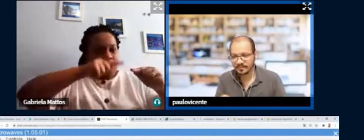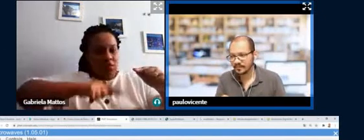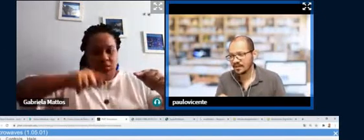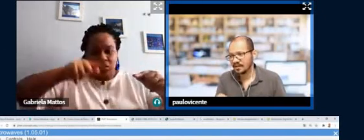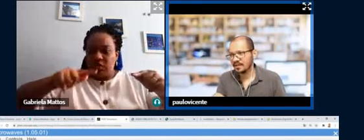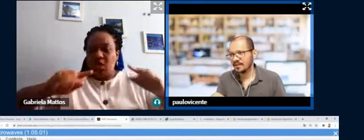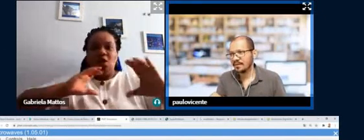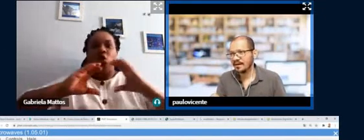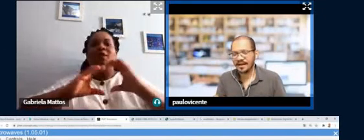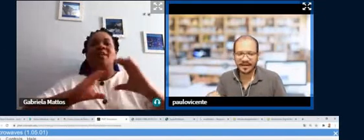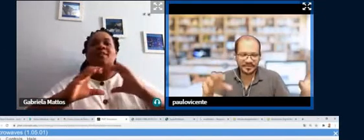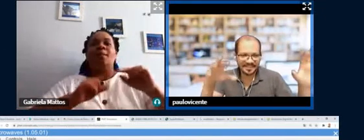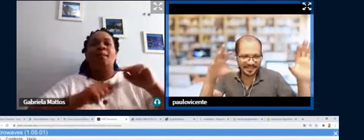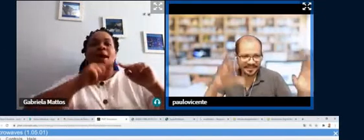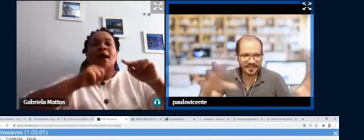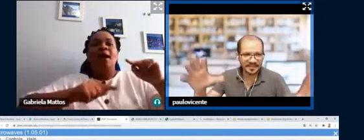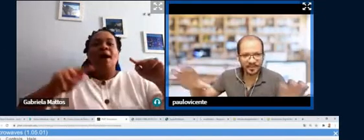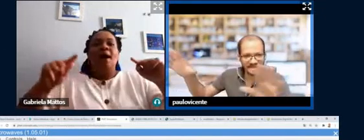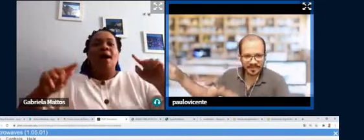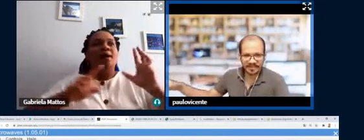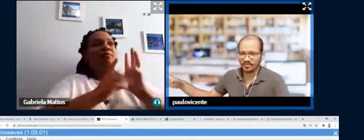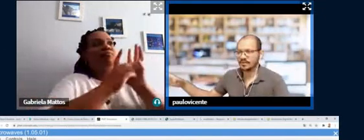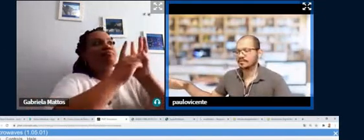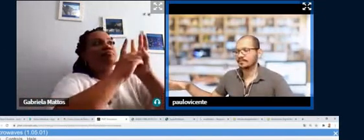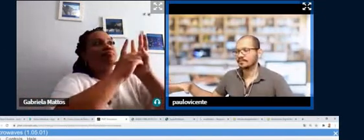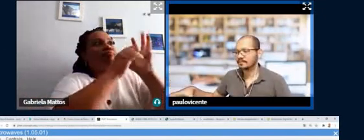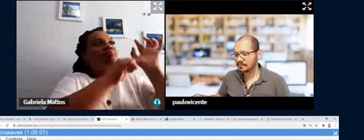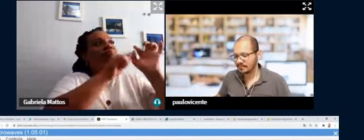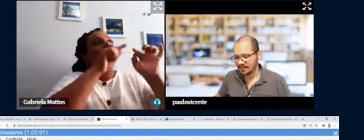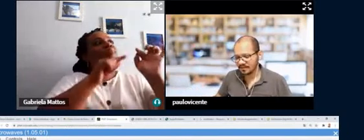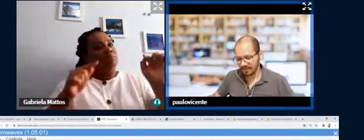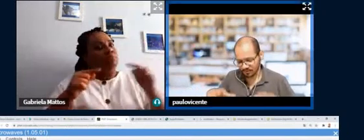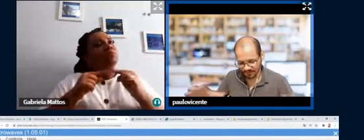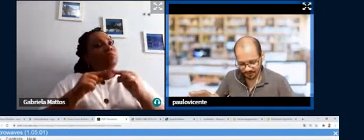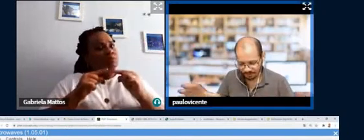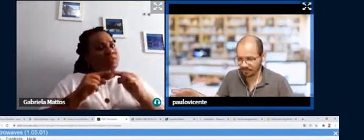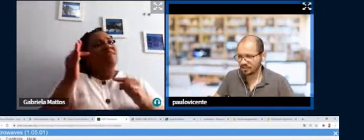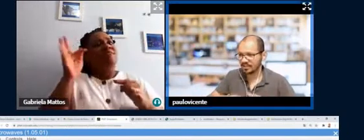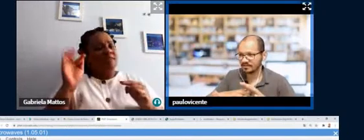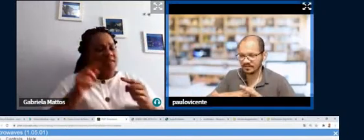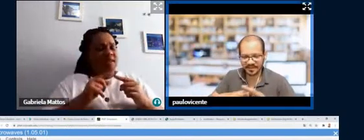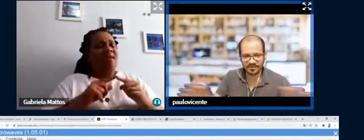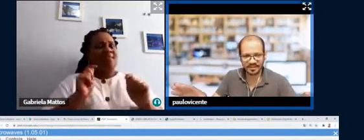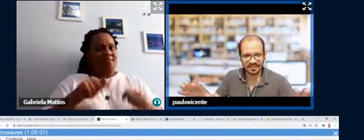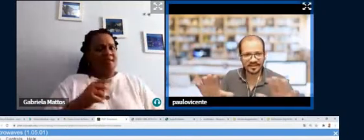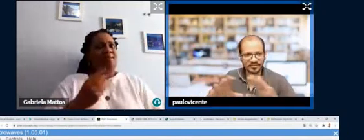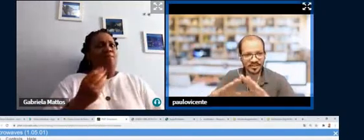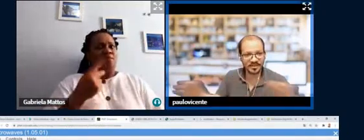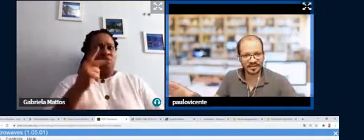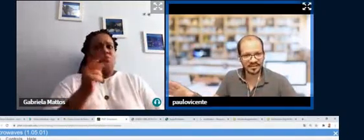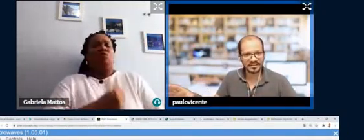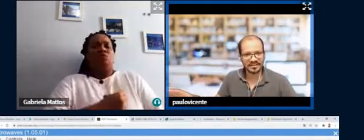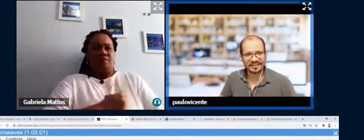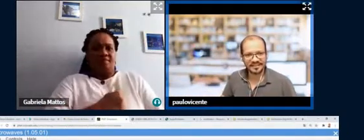rádio. Então, a física sempre tem muitas aplicações na sua vida, no seu cotidiano, quer você queira, quer você